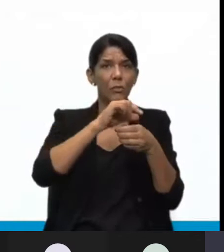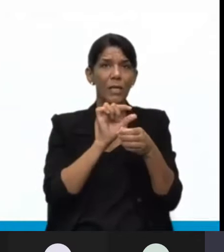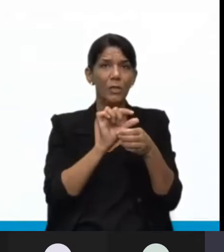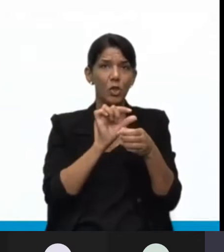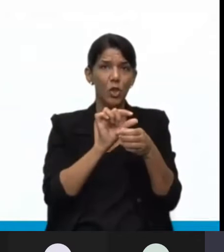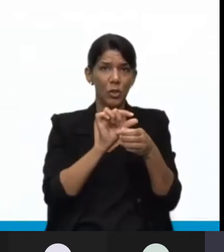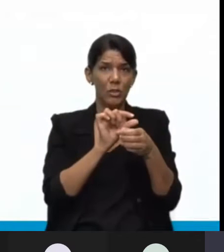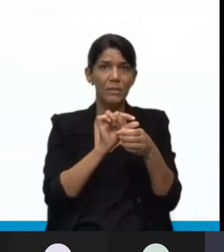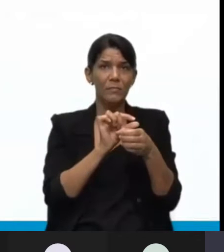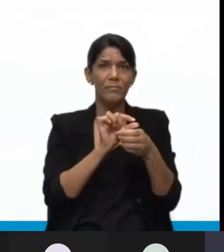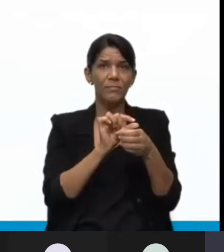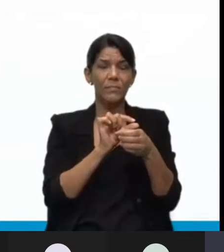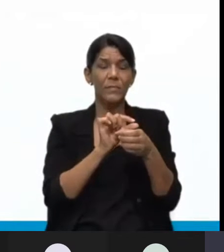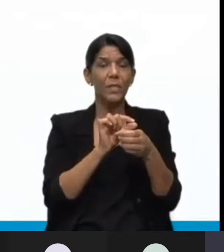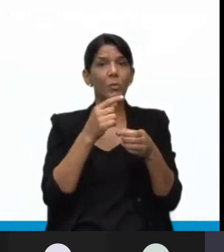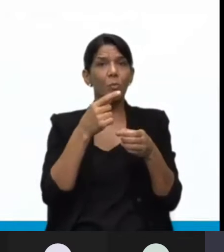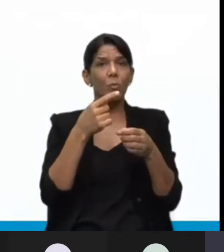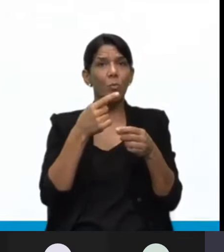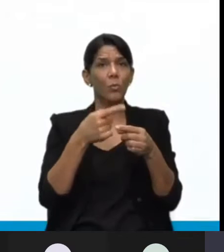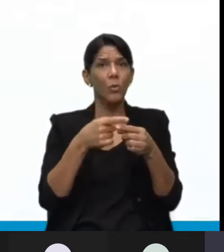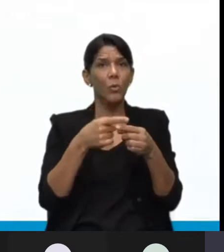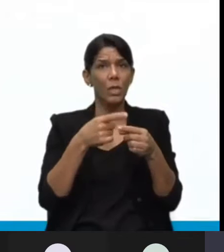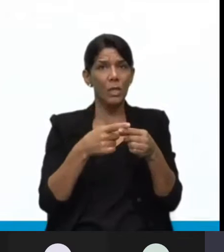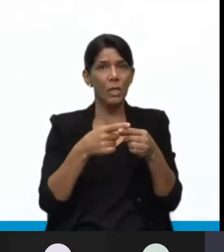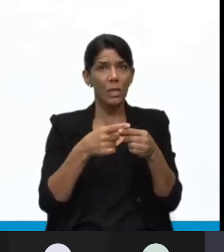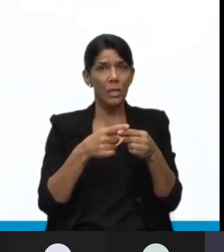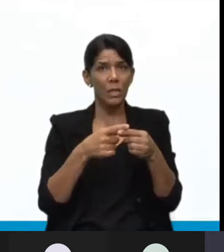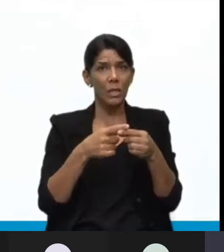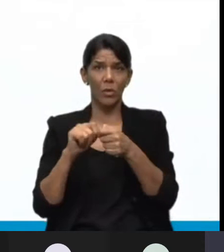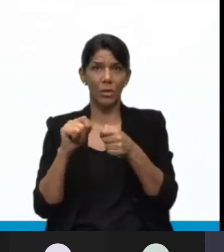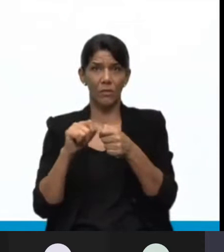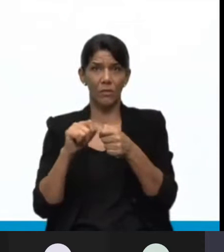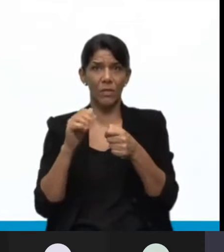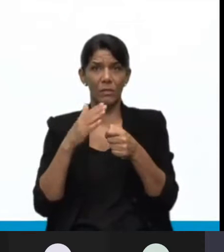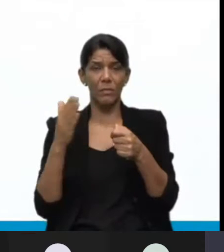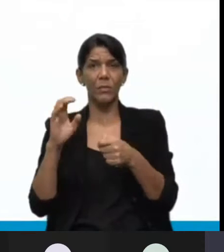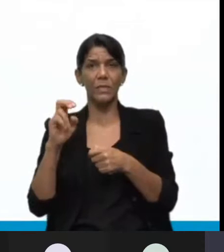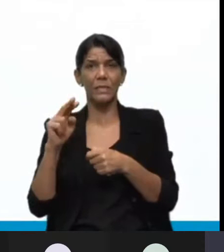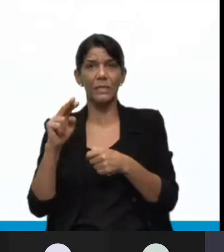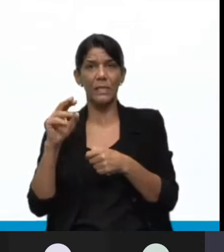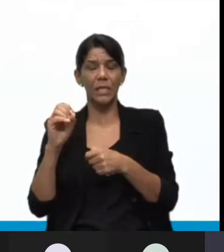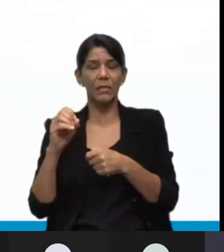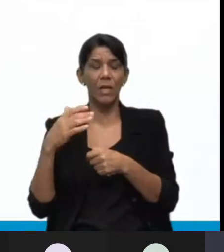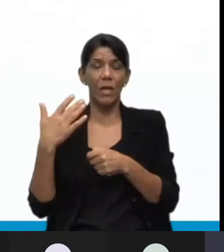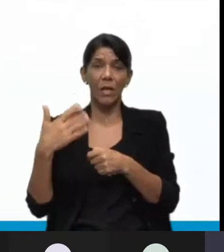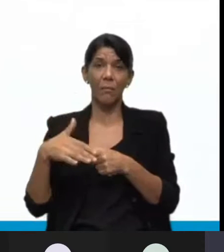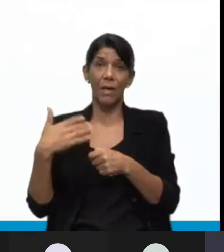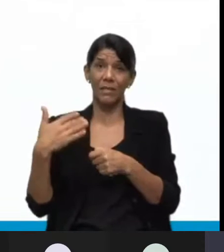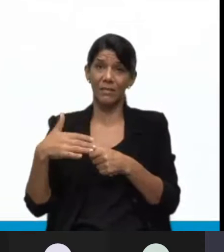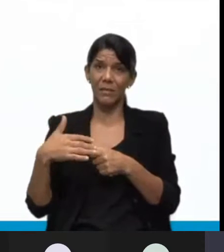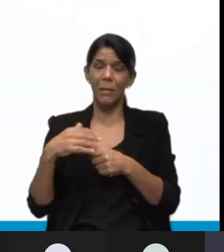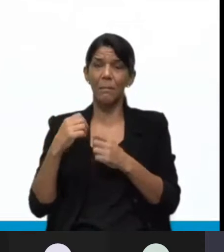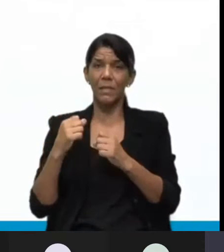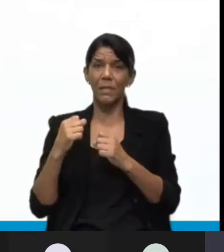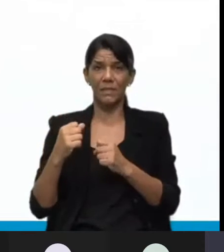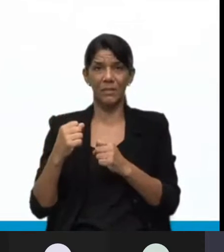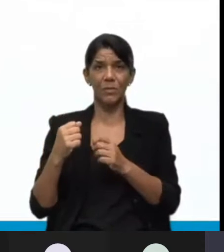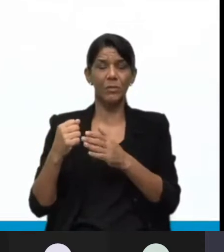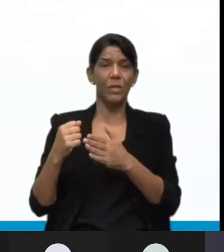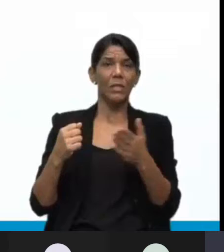direito. Por que que é mais espessa? Porque o trabalho executado aqui pelo ventrículo esquerdo é maior do que